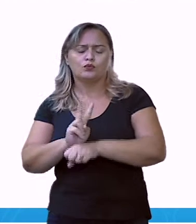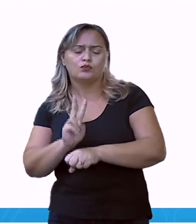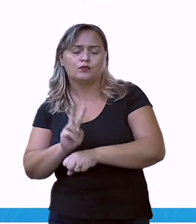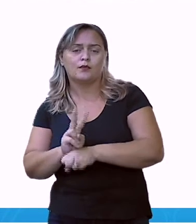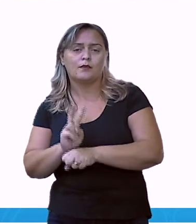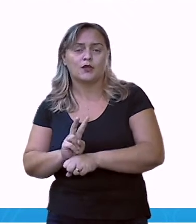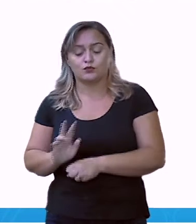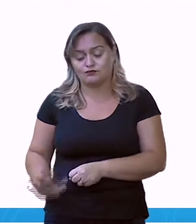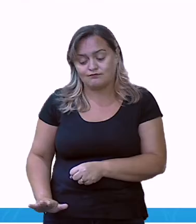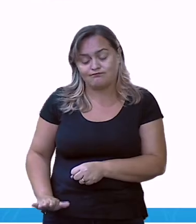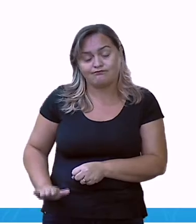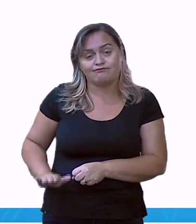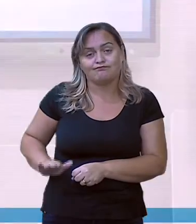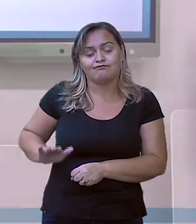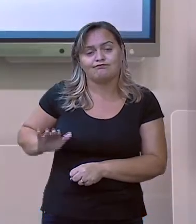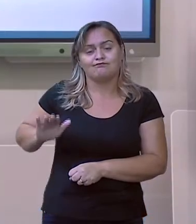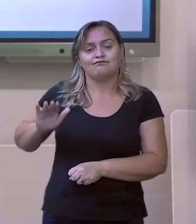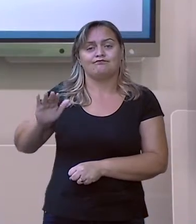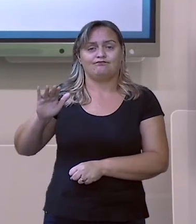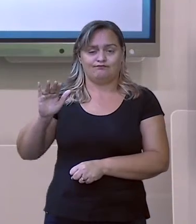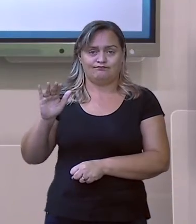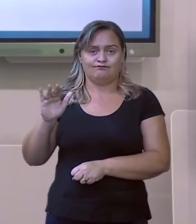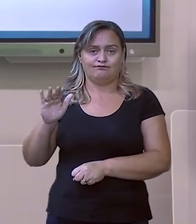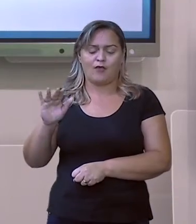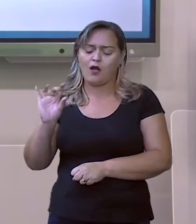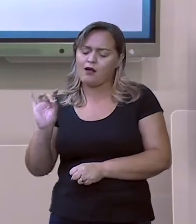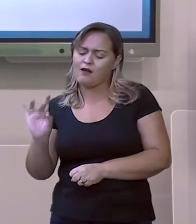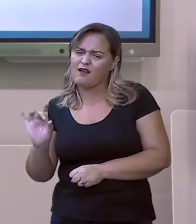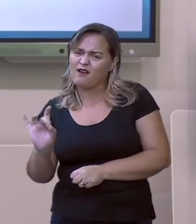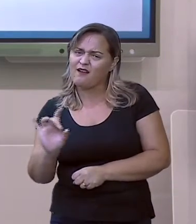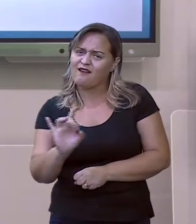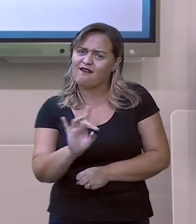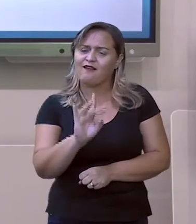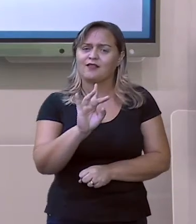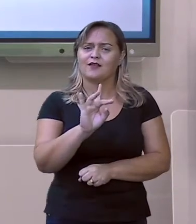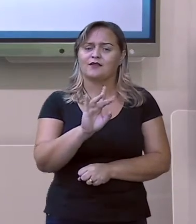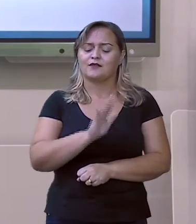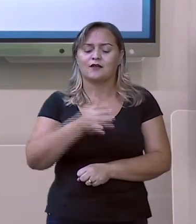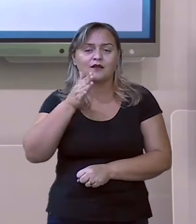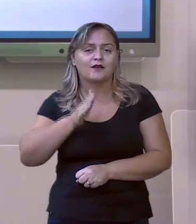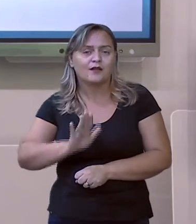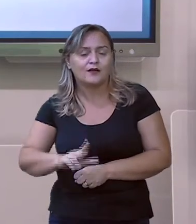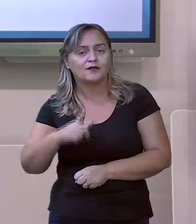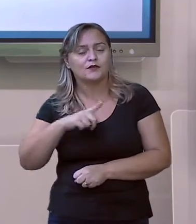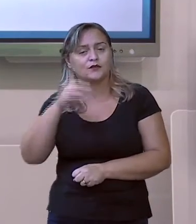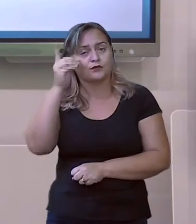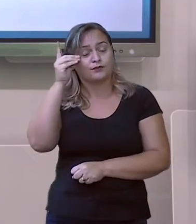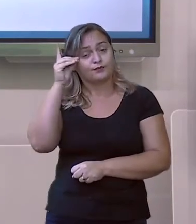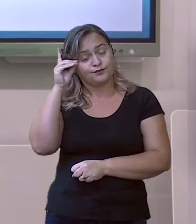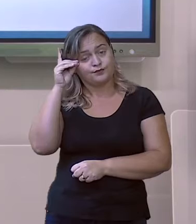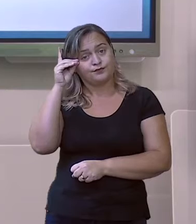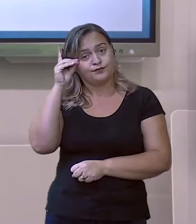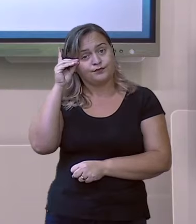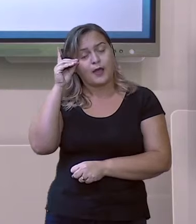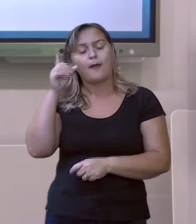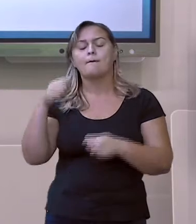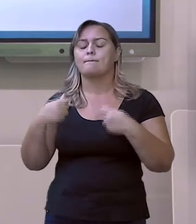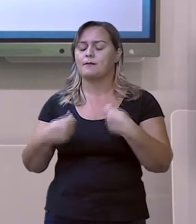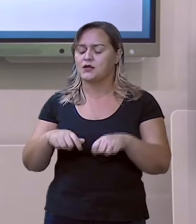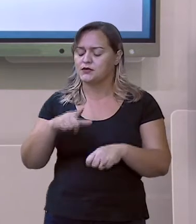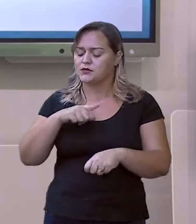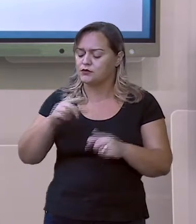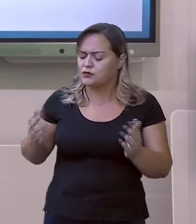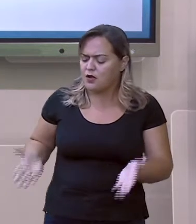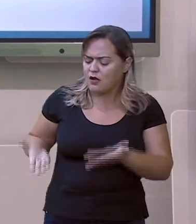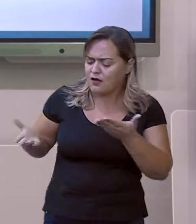ajudam especificamente, de maneira individual, cada criança. Elas precisam ser estimuladas desde o nascimento para